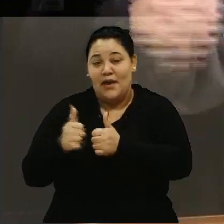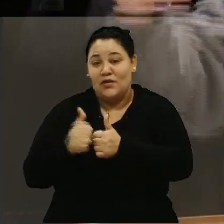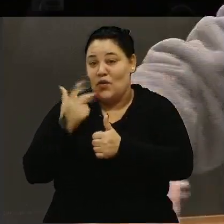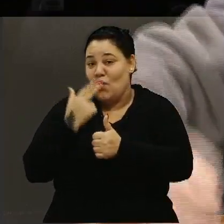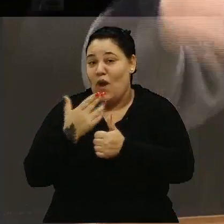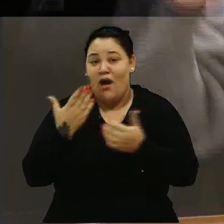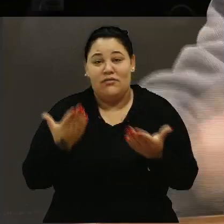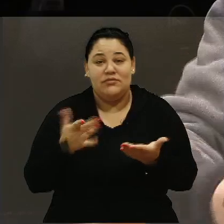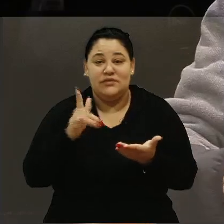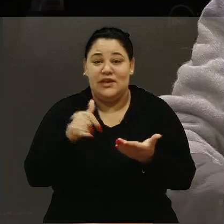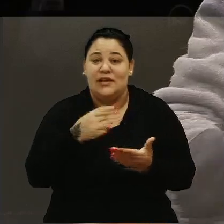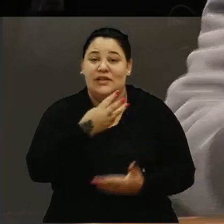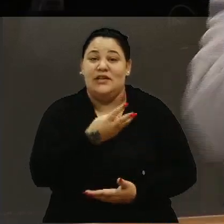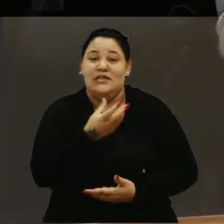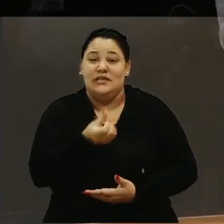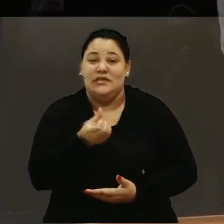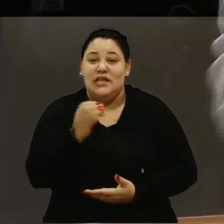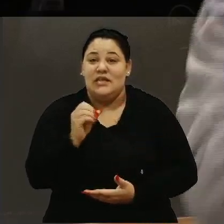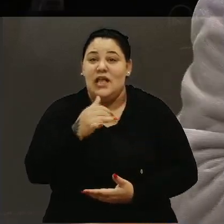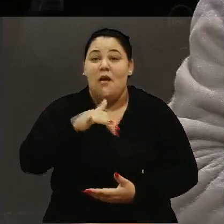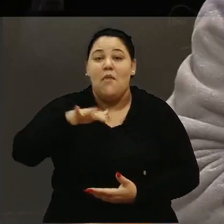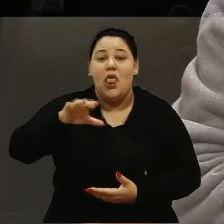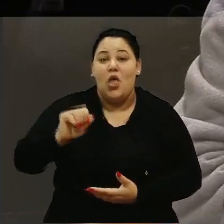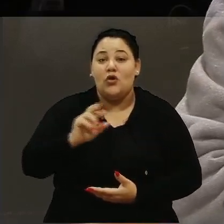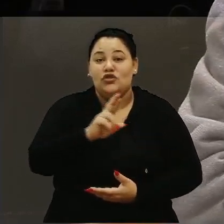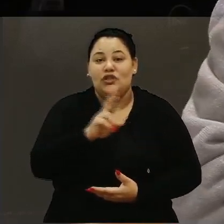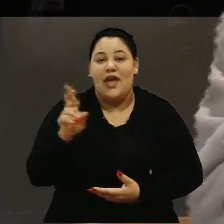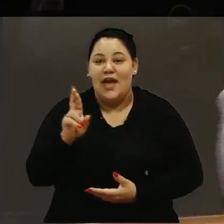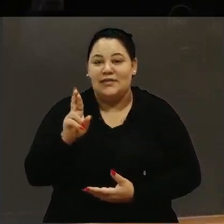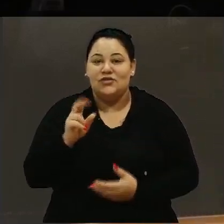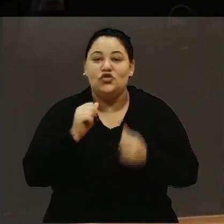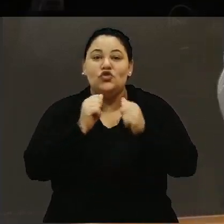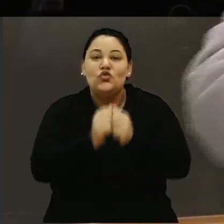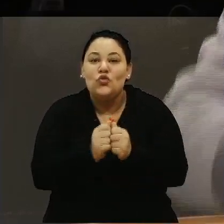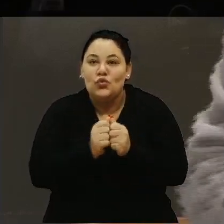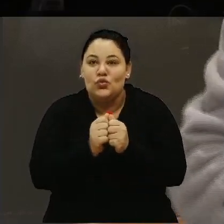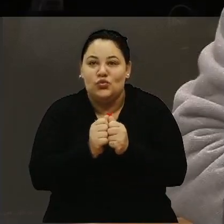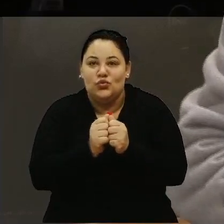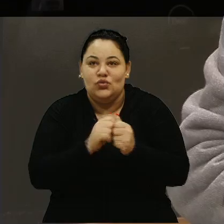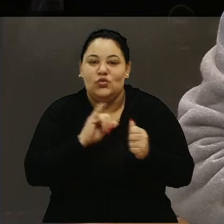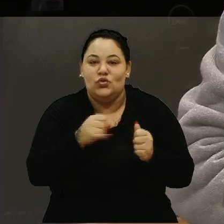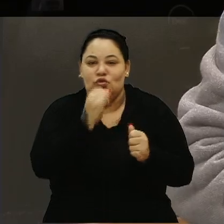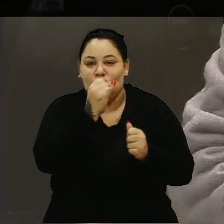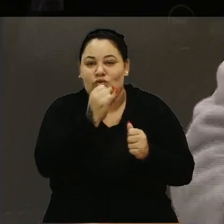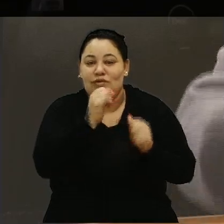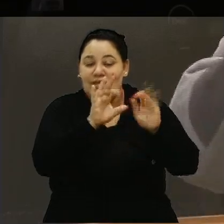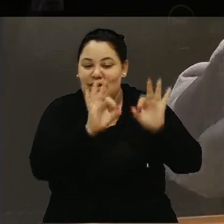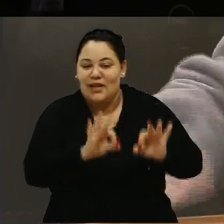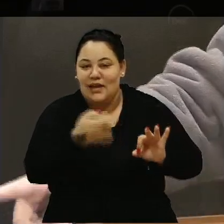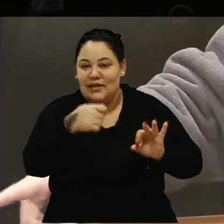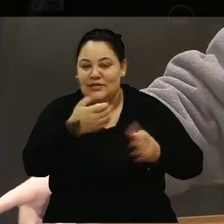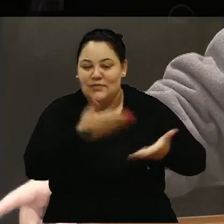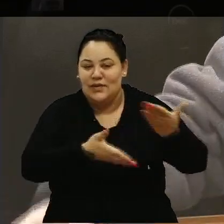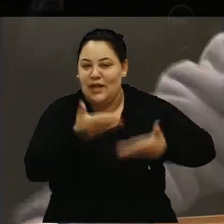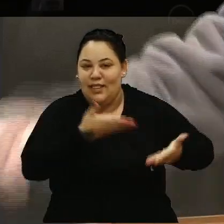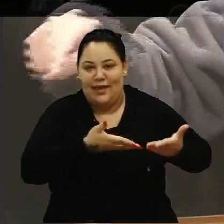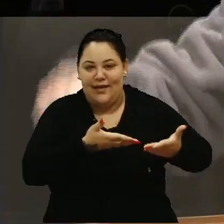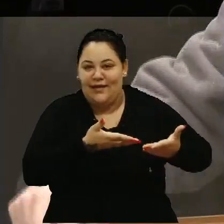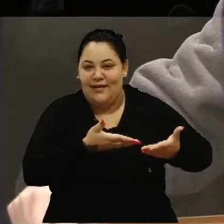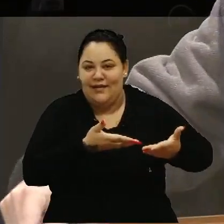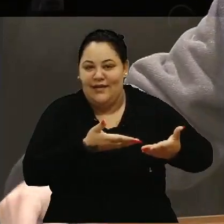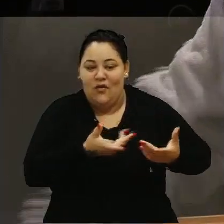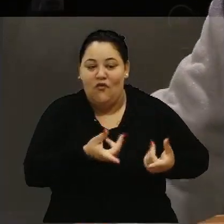são 360 milhões de reais com juros. Então, são essas questões que nós precisamos tratar. Em valor venal, em